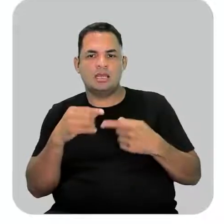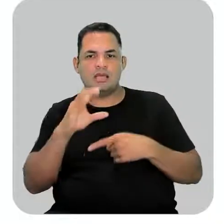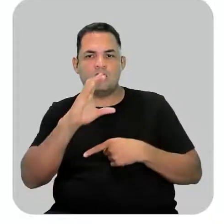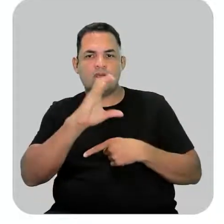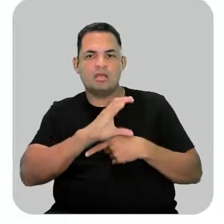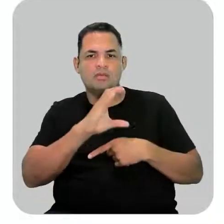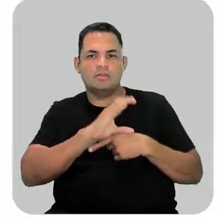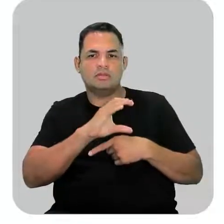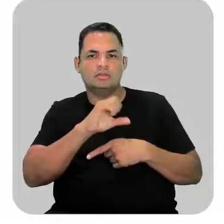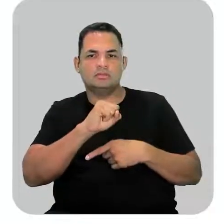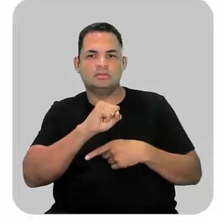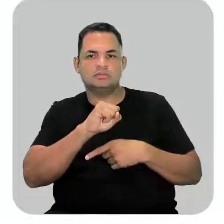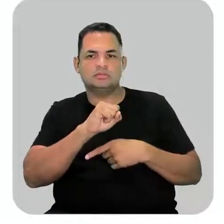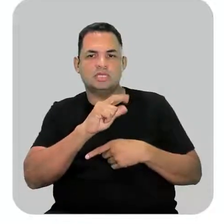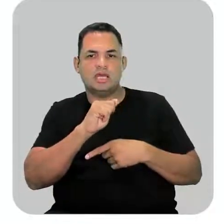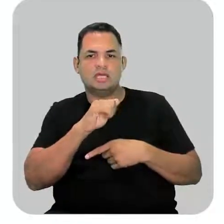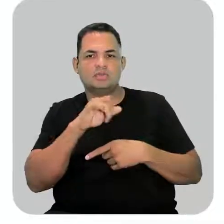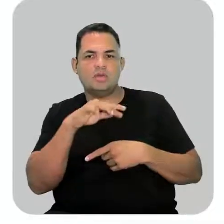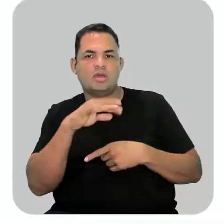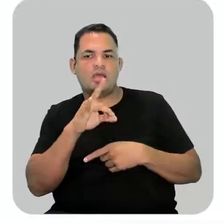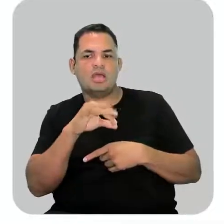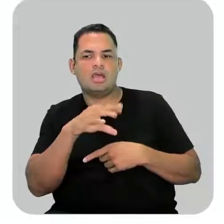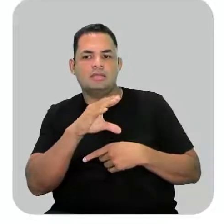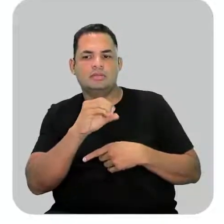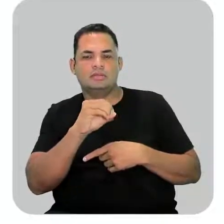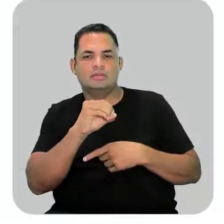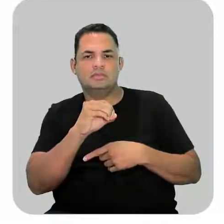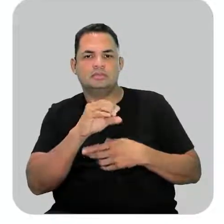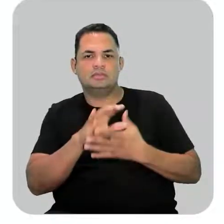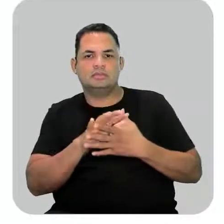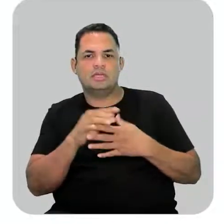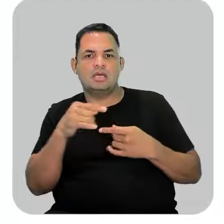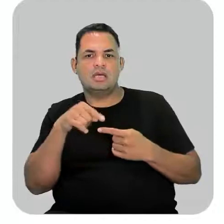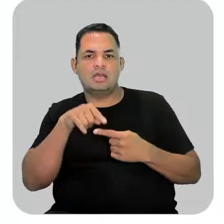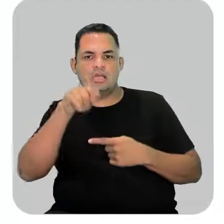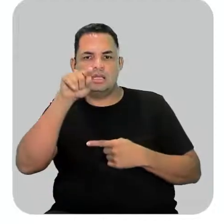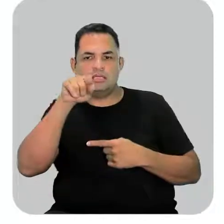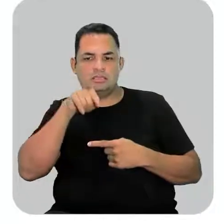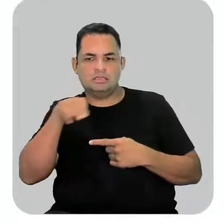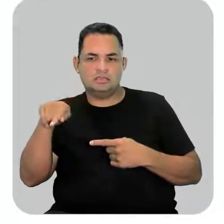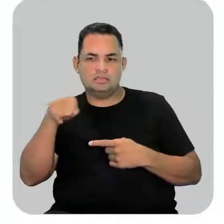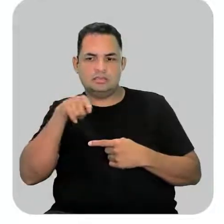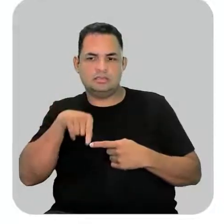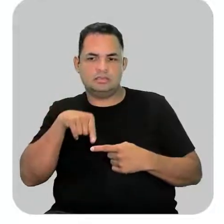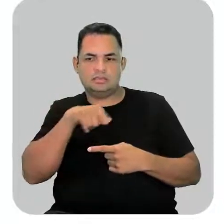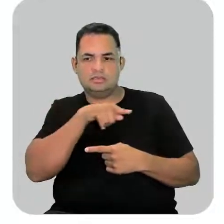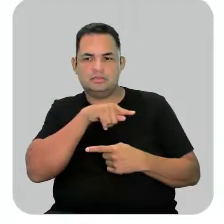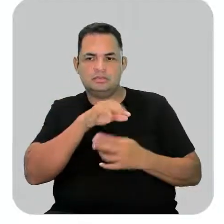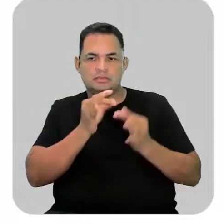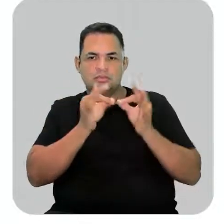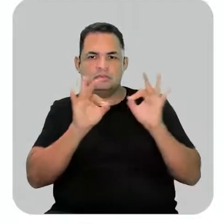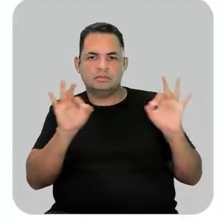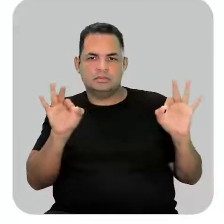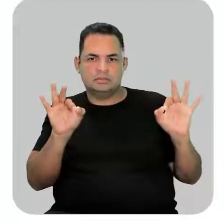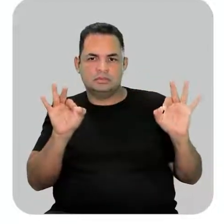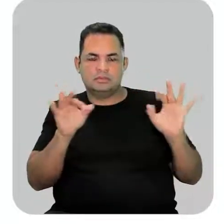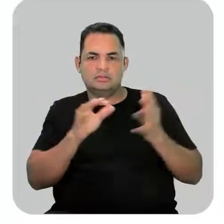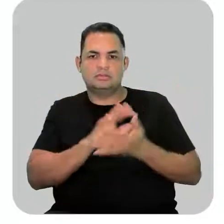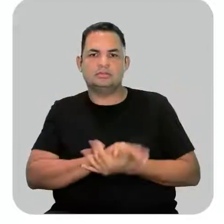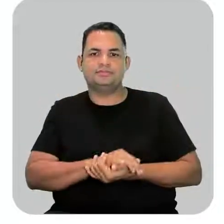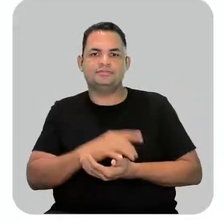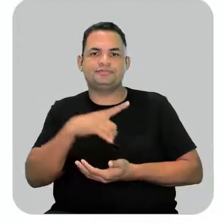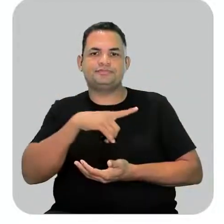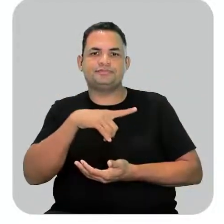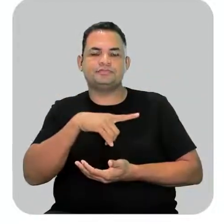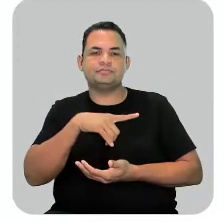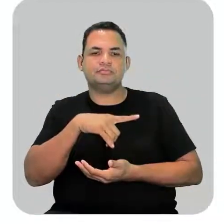saturado. Ou seja, o carbono que está realizando as ligações todas do tipo simples. E aí a